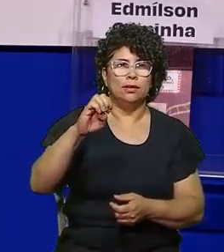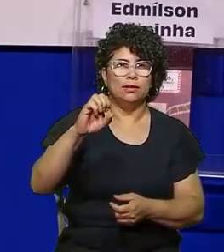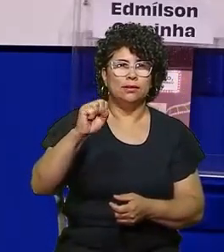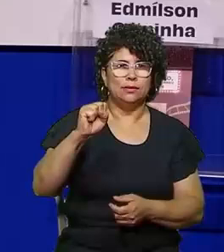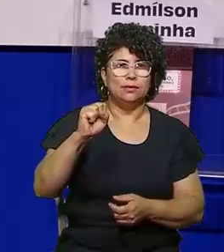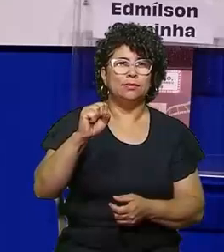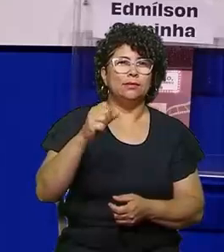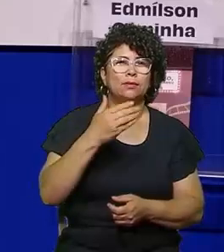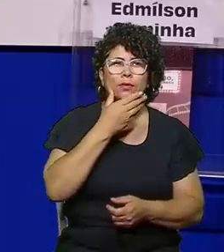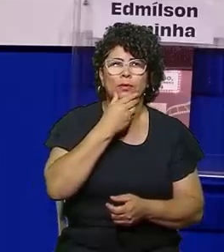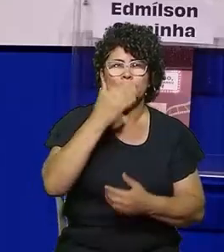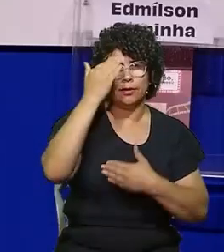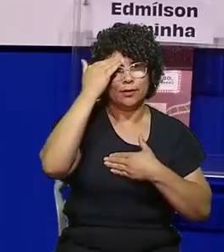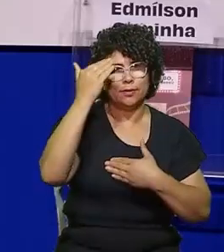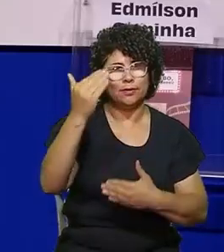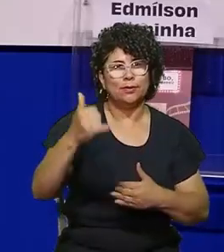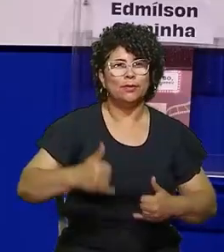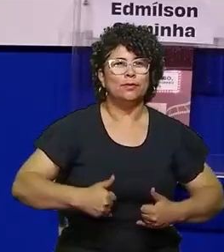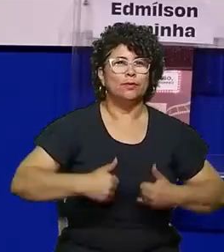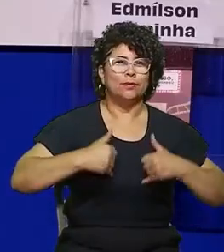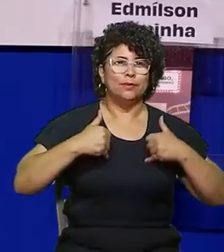enorme. Beijo para você.